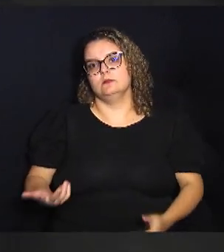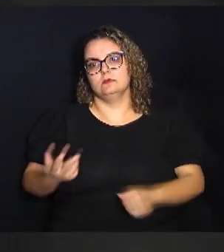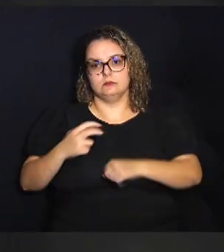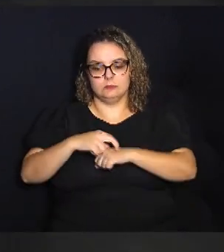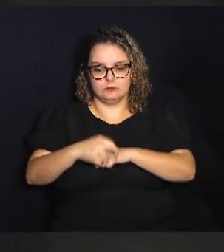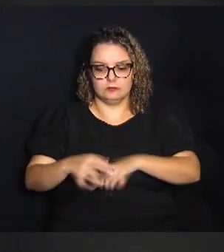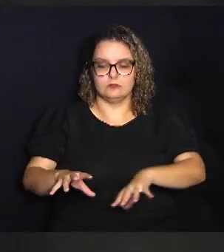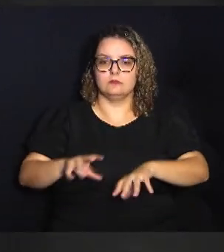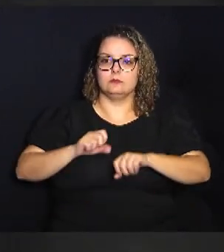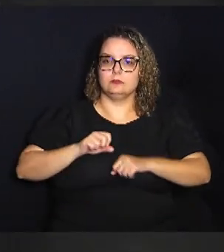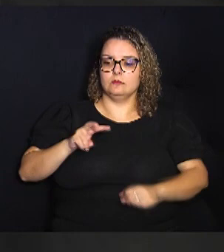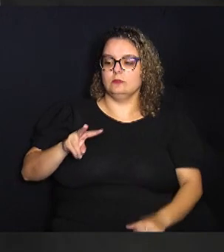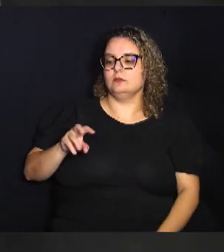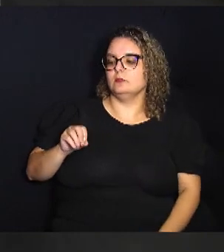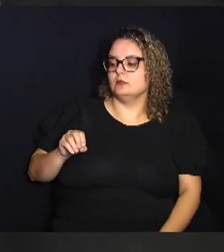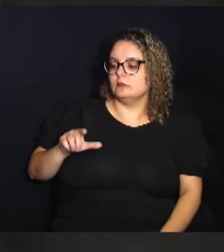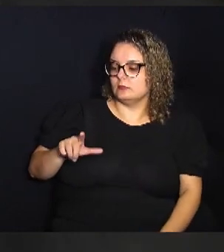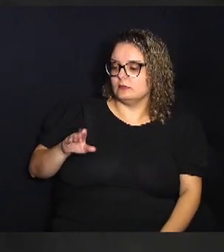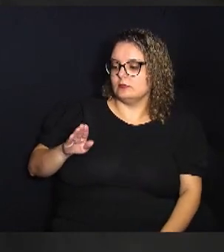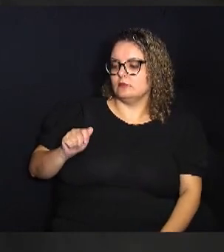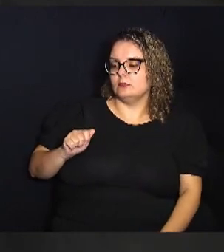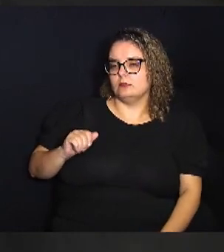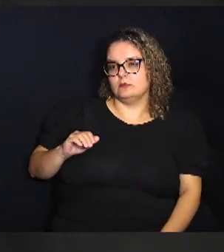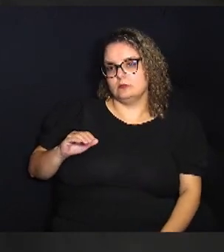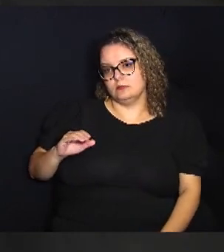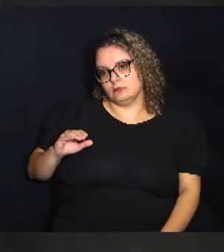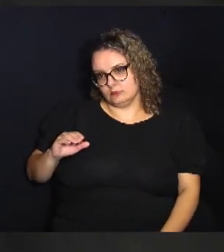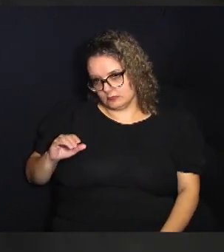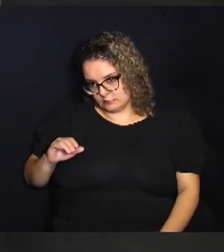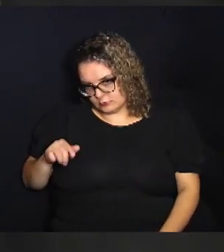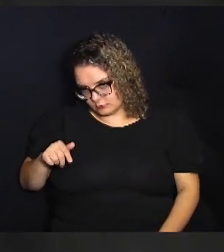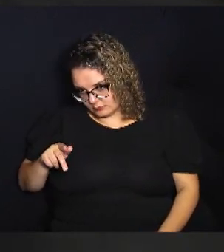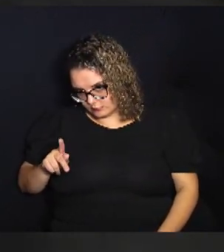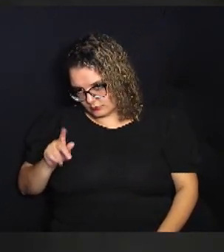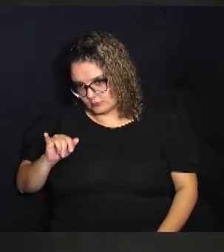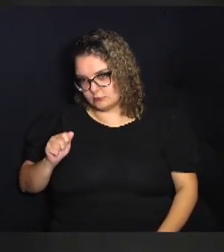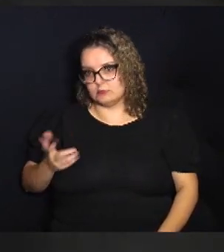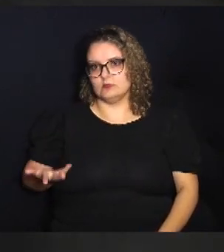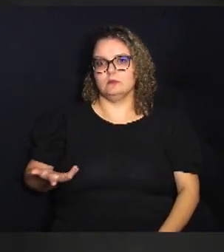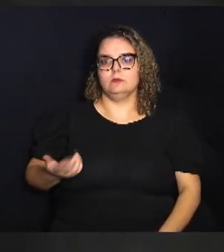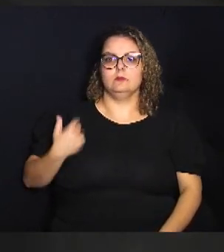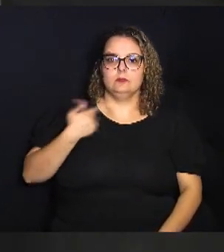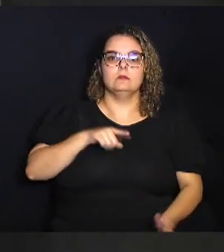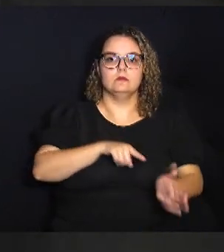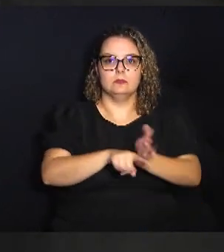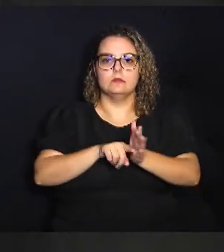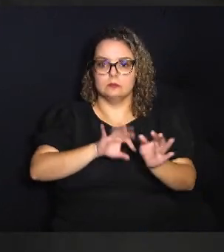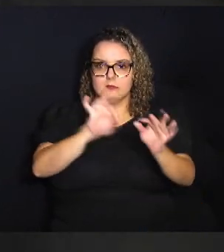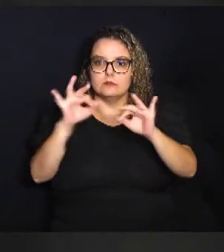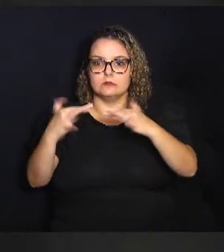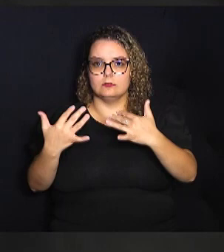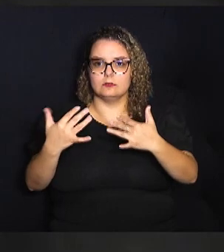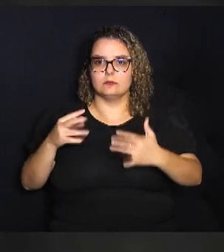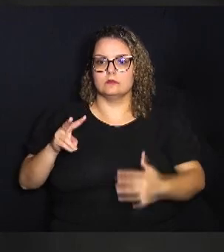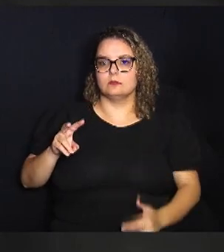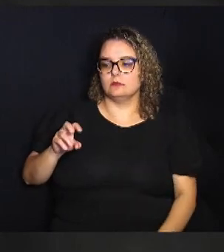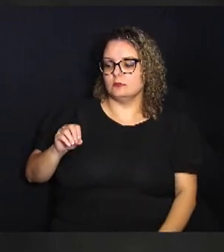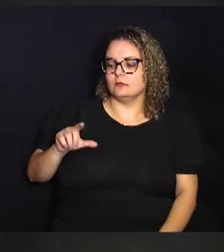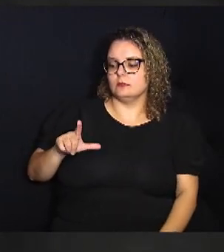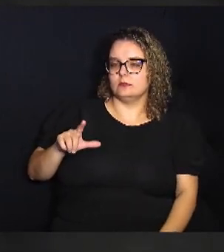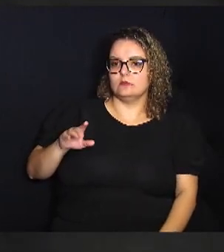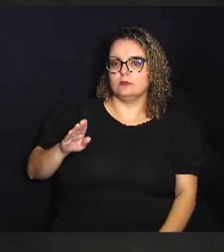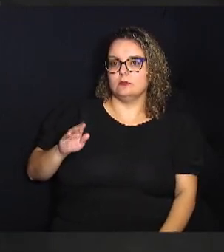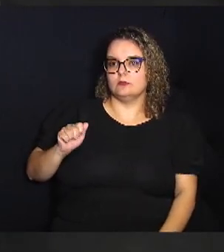método Wolbachia é justamente que nós fizemos uma pesquisa. Então, para quem está nos assistindo, o Wolbachia é o nome de